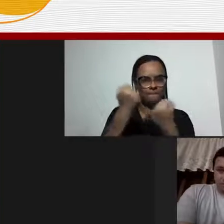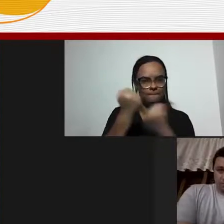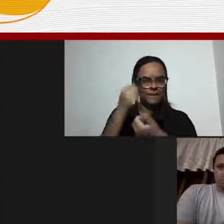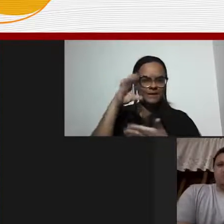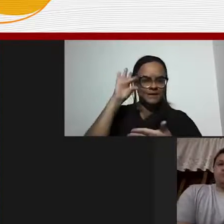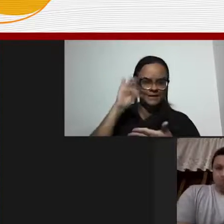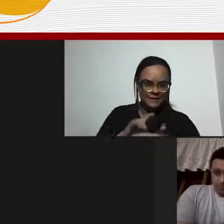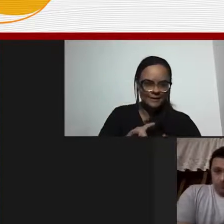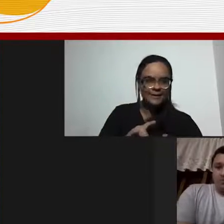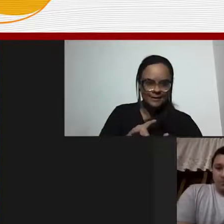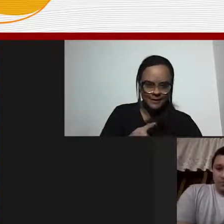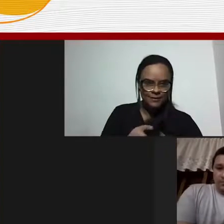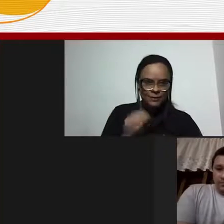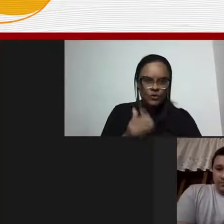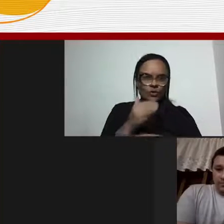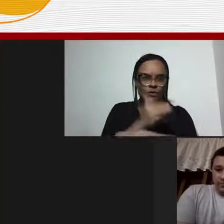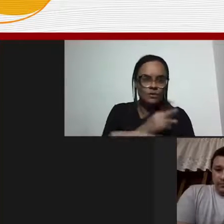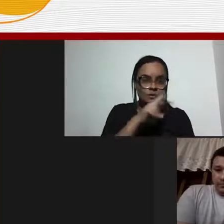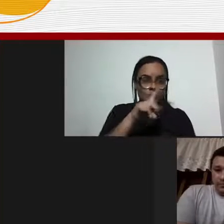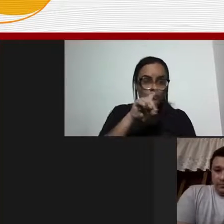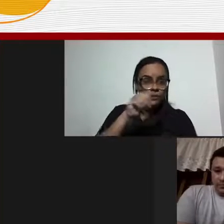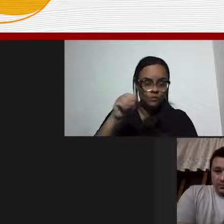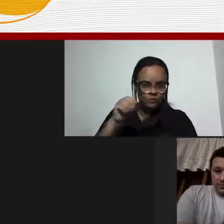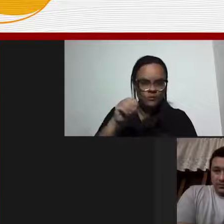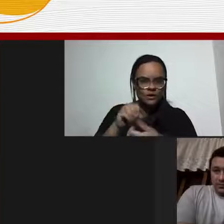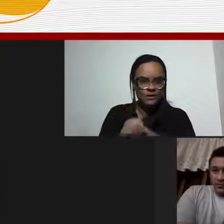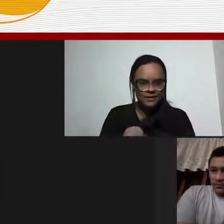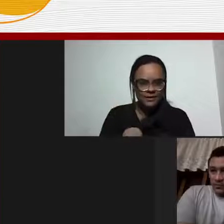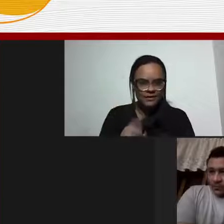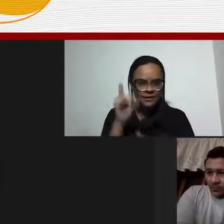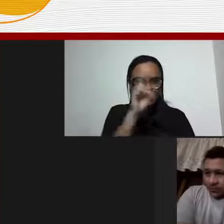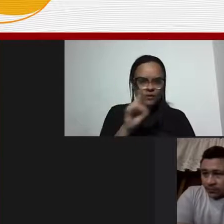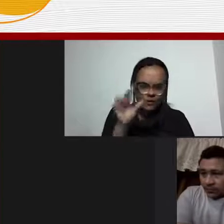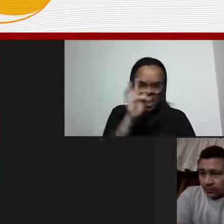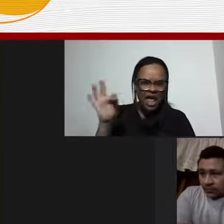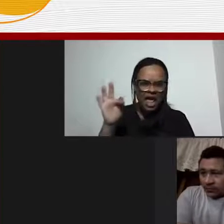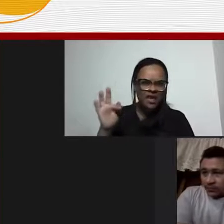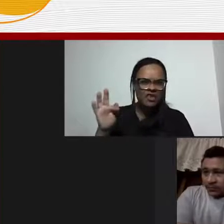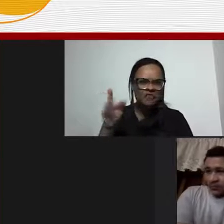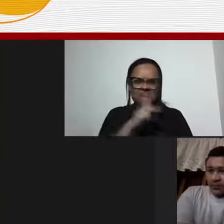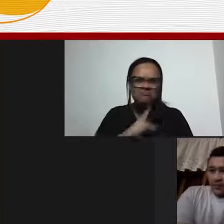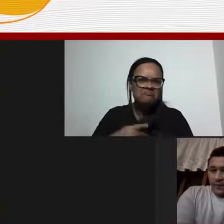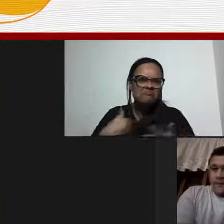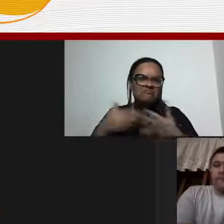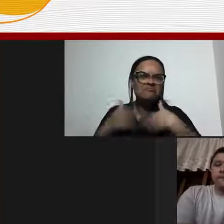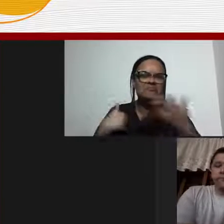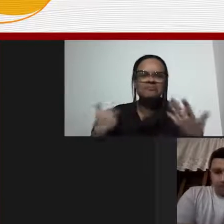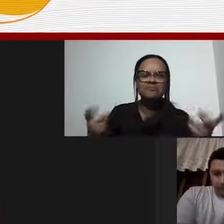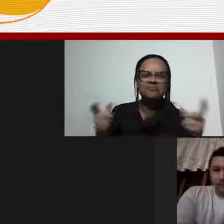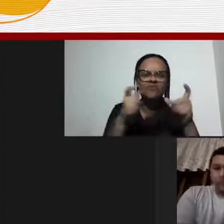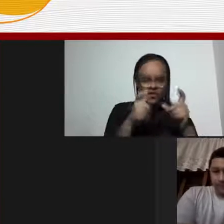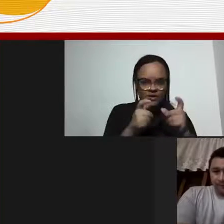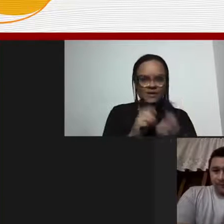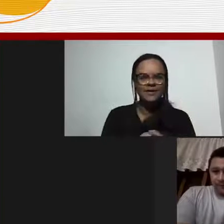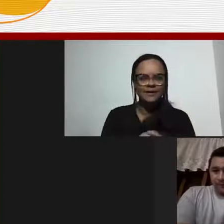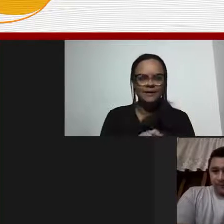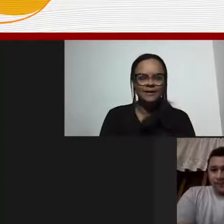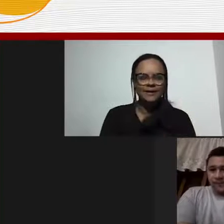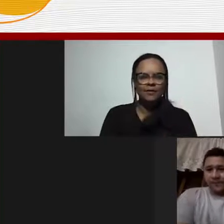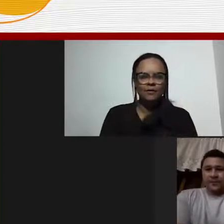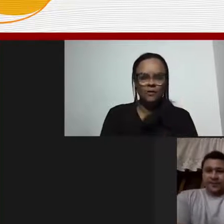nosso possível candidato, Pedro Neves, a deputado, presidente, seja o que for, né, Pedro? É assim que a gente chega